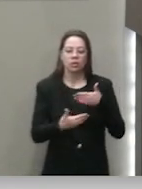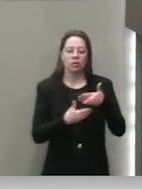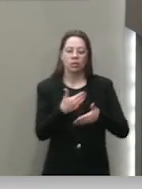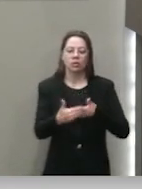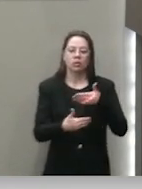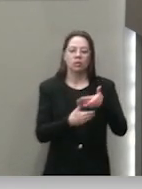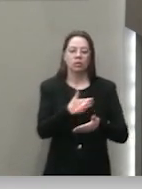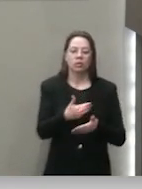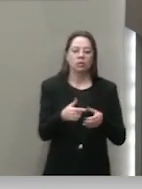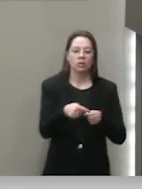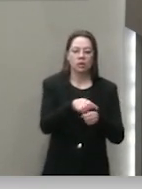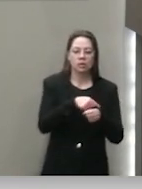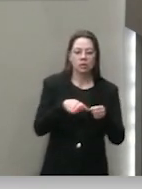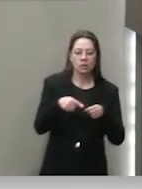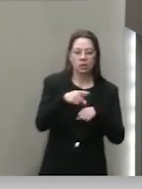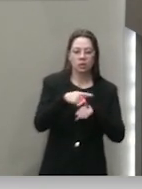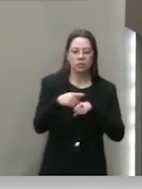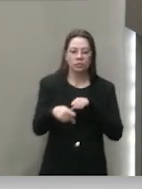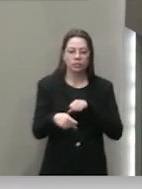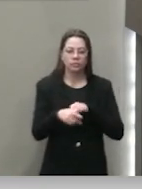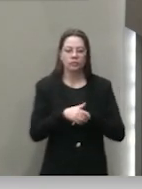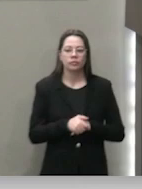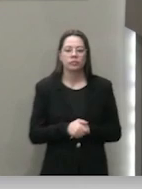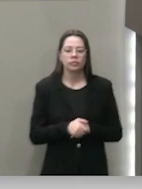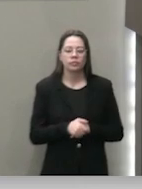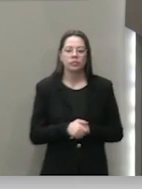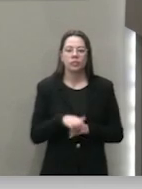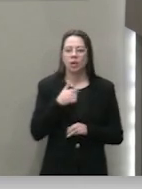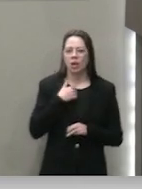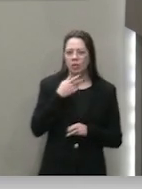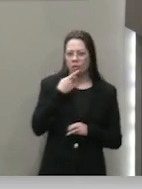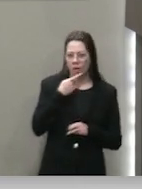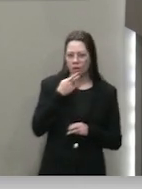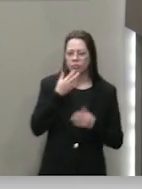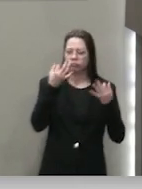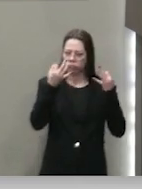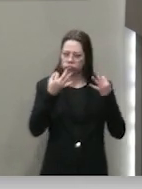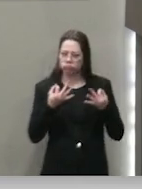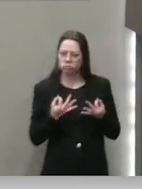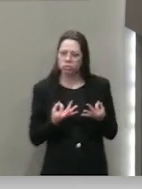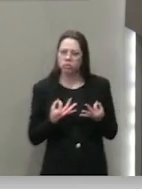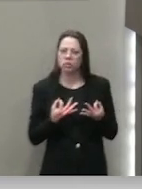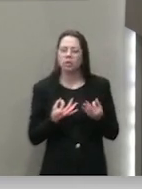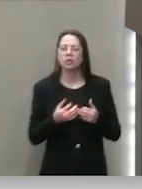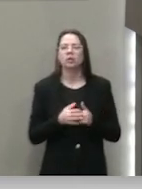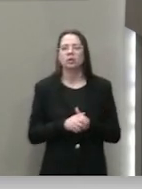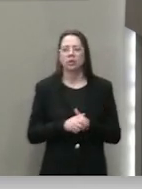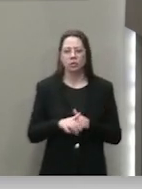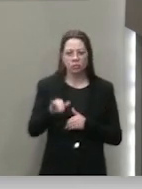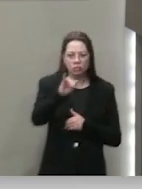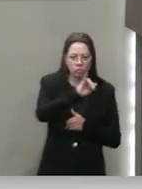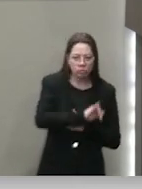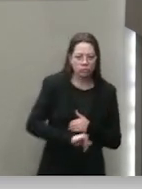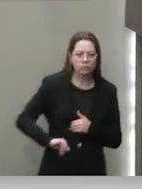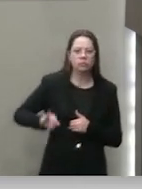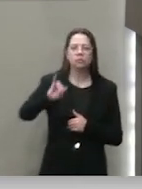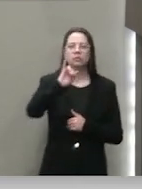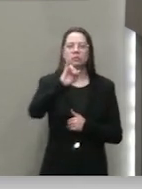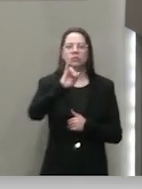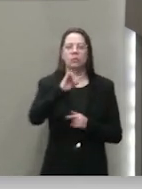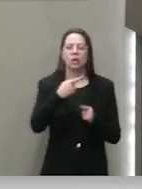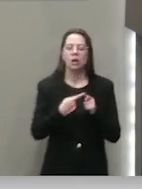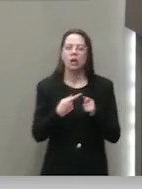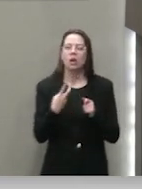desenvolvimento da cidade de Passo Fundo? Eu digo com convicção, muita importância.